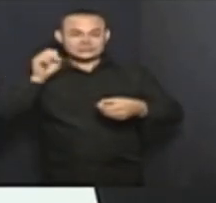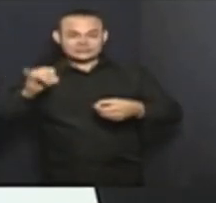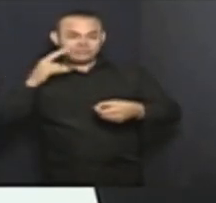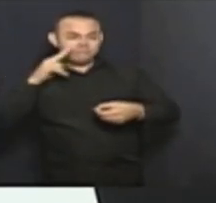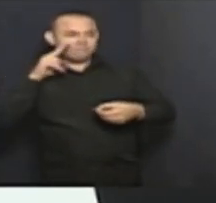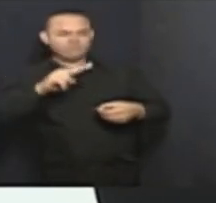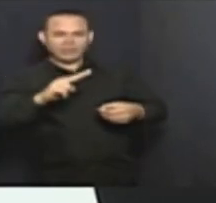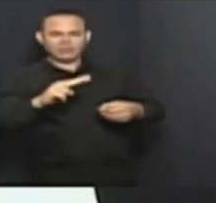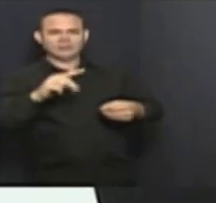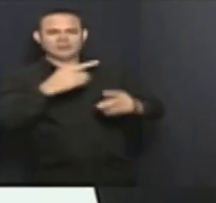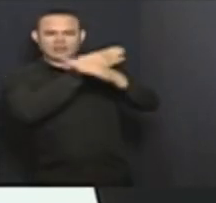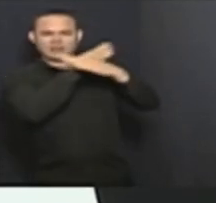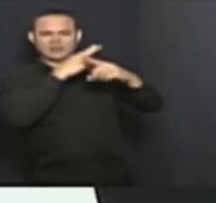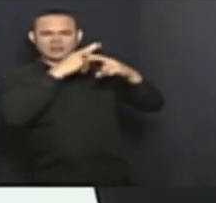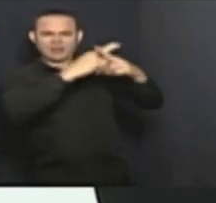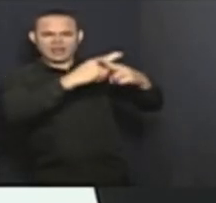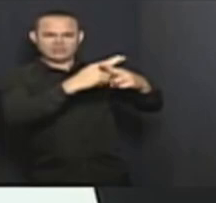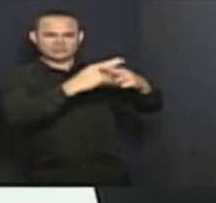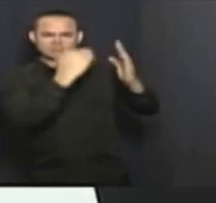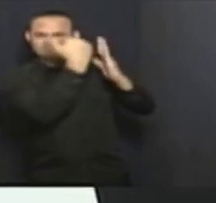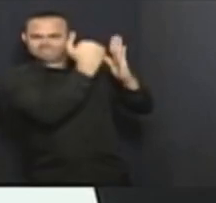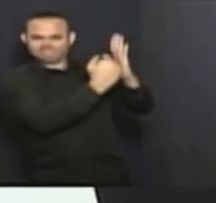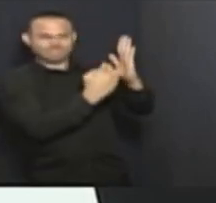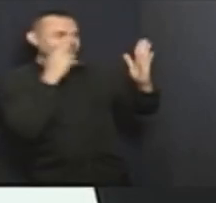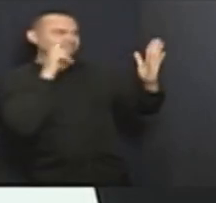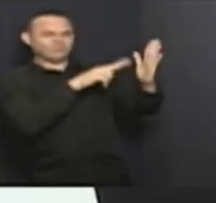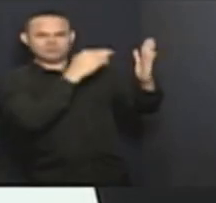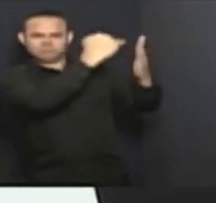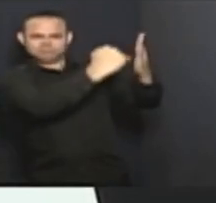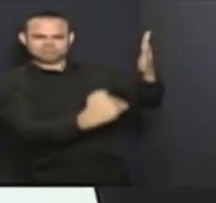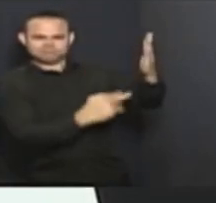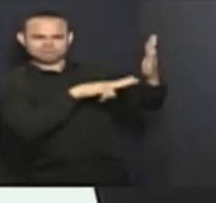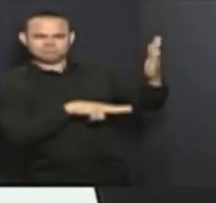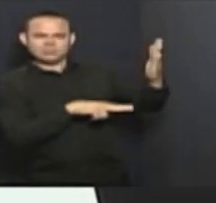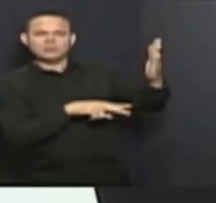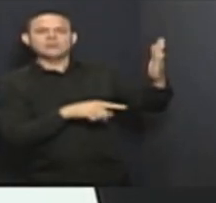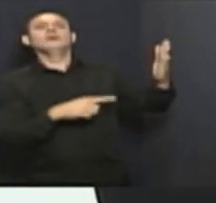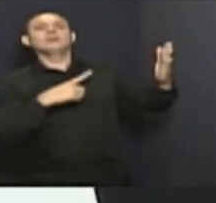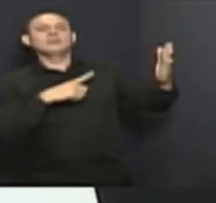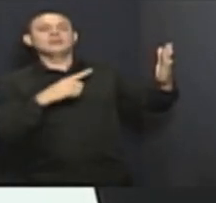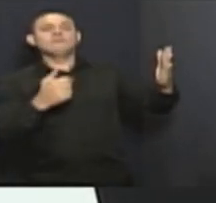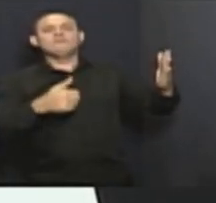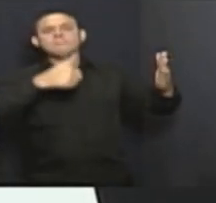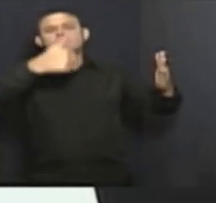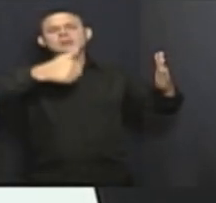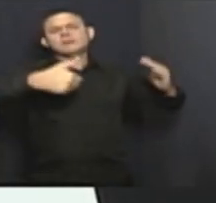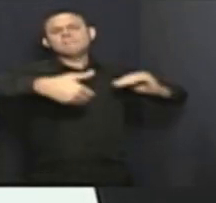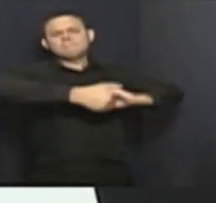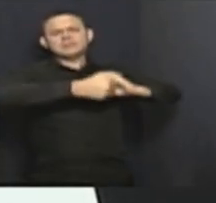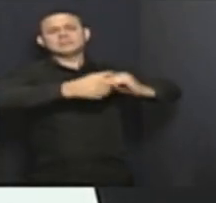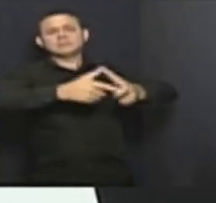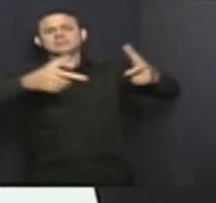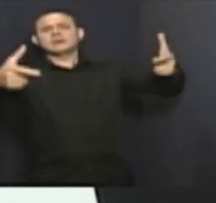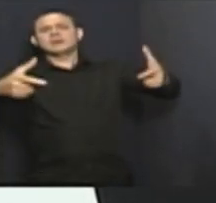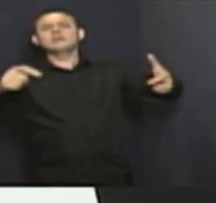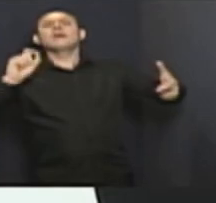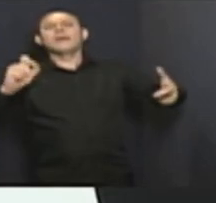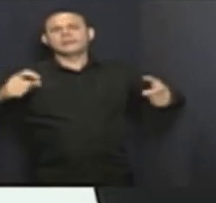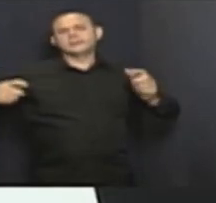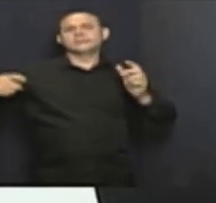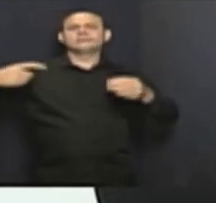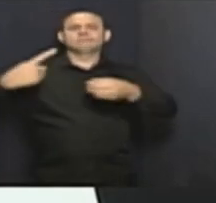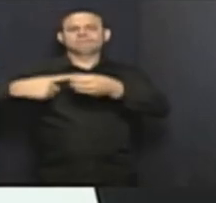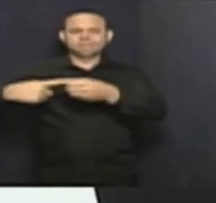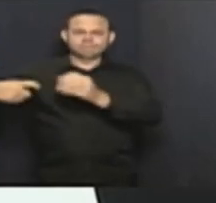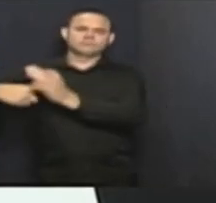no ano de 2000 vão constatar lá que a grande parceria que a caixa fez com os municípios do brasil foi com o município de coxim